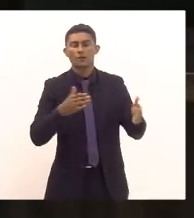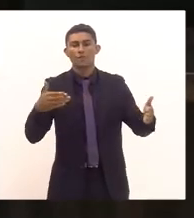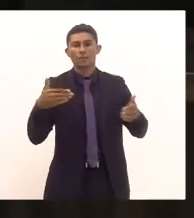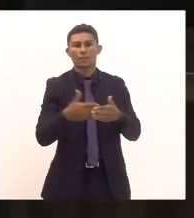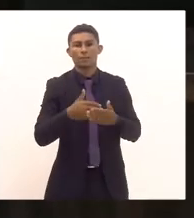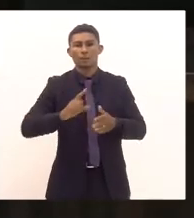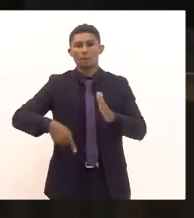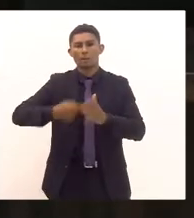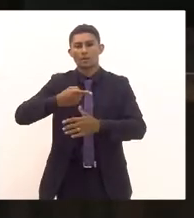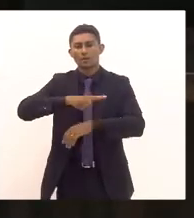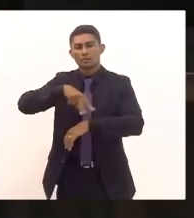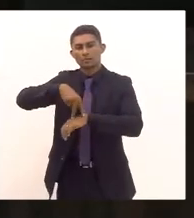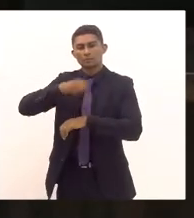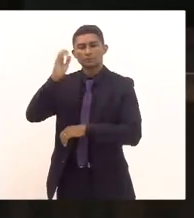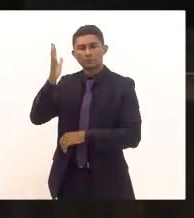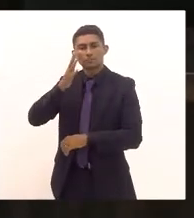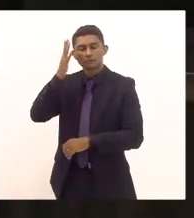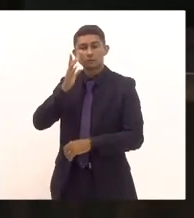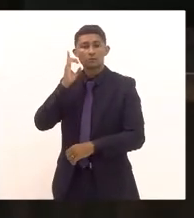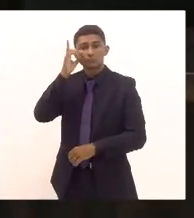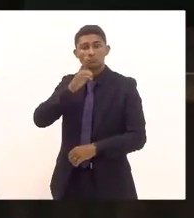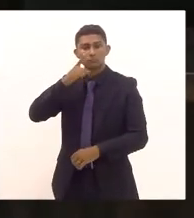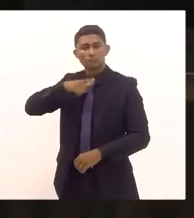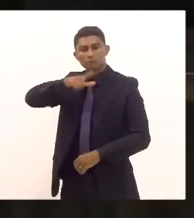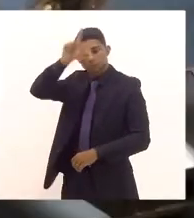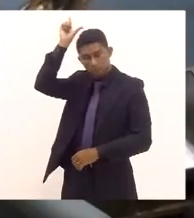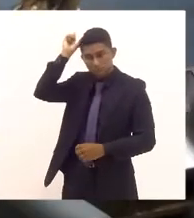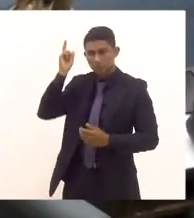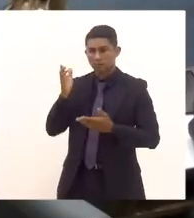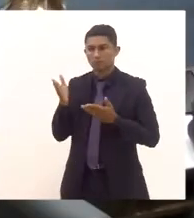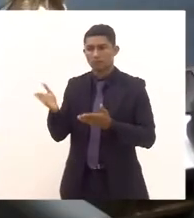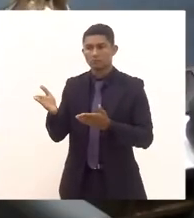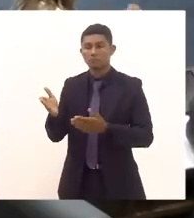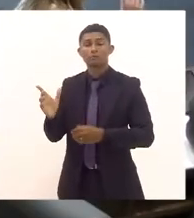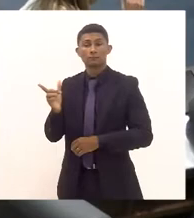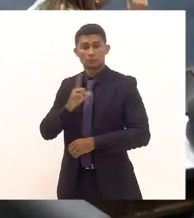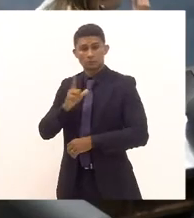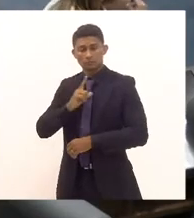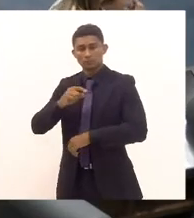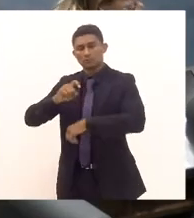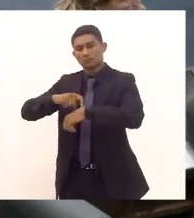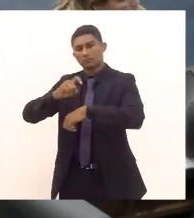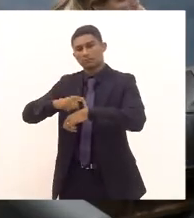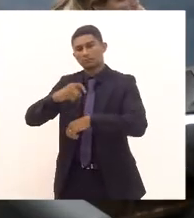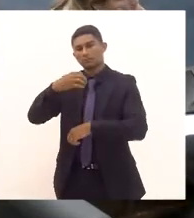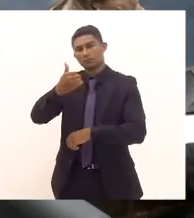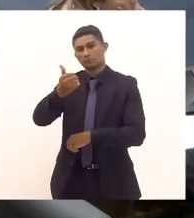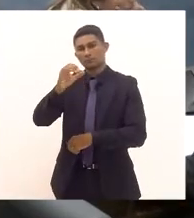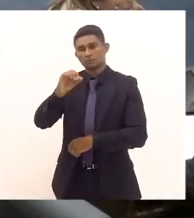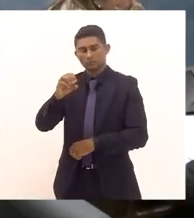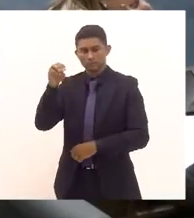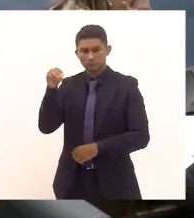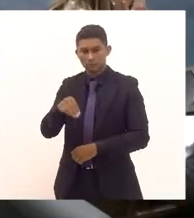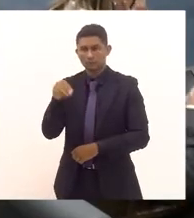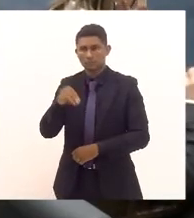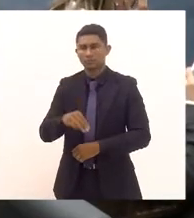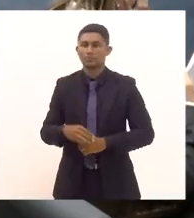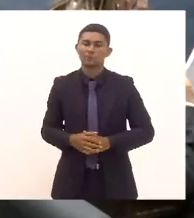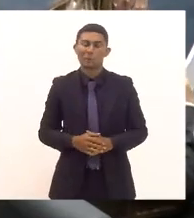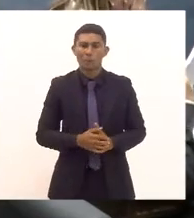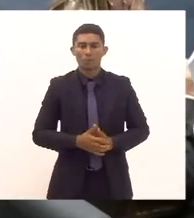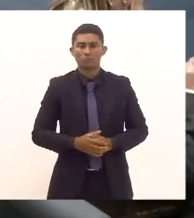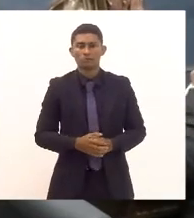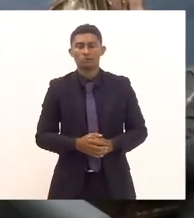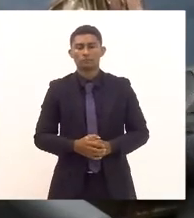primeiro orador inscrito ao Nobre Deputado Luiz Paulo vossa excelência dispõe de dez minutos no